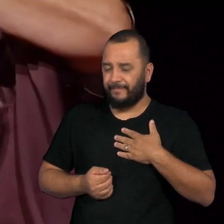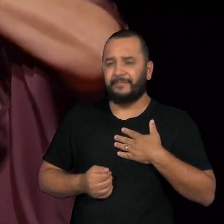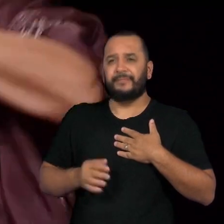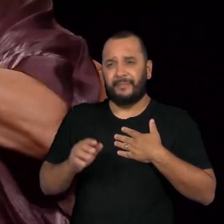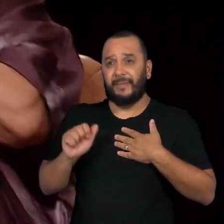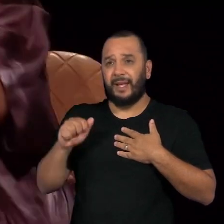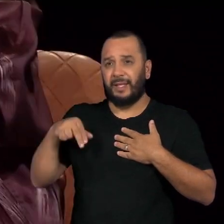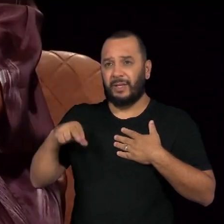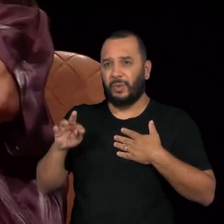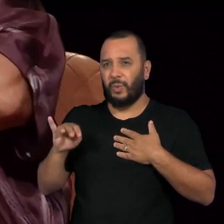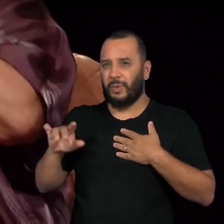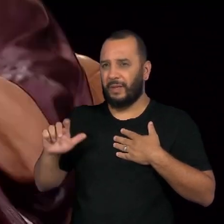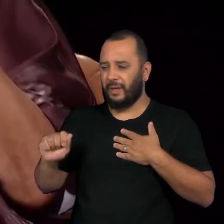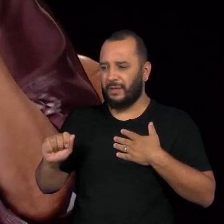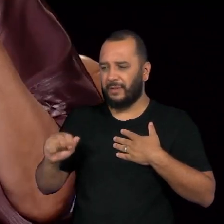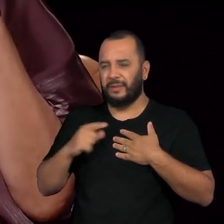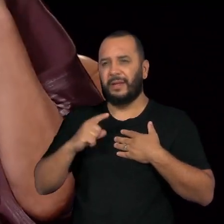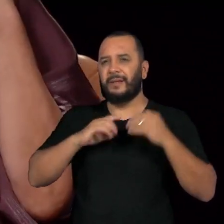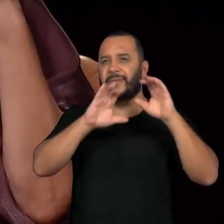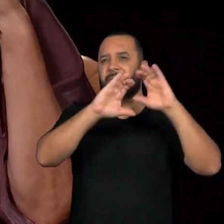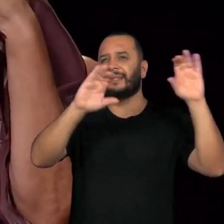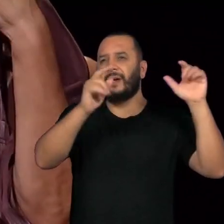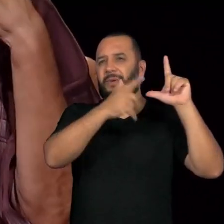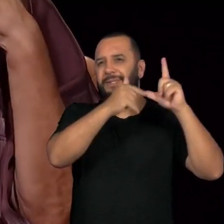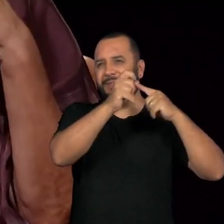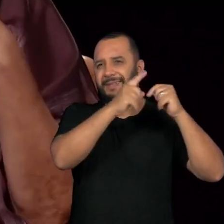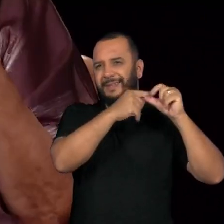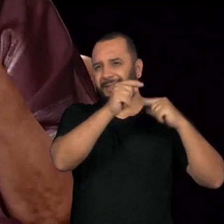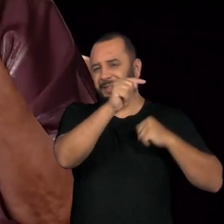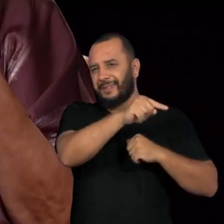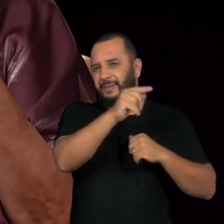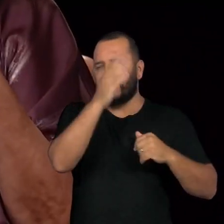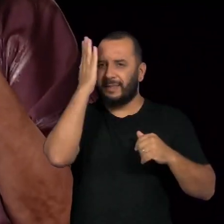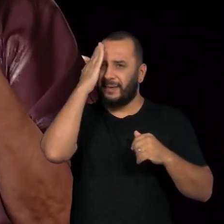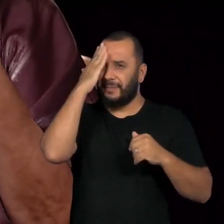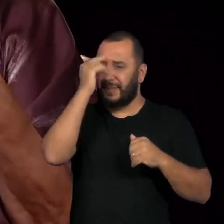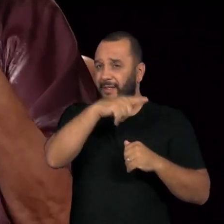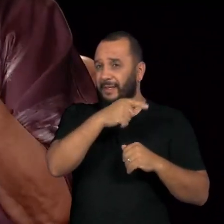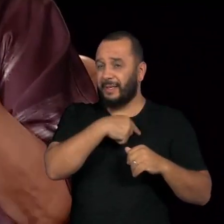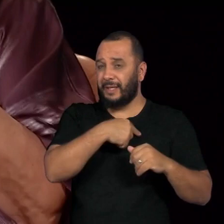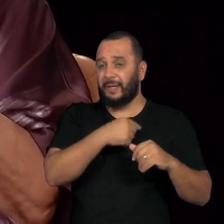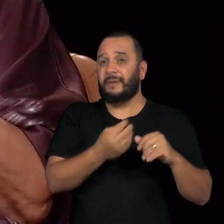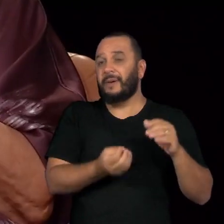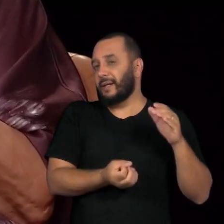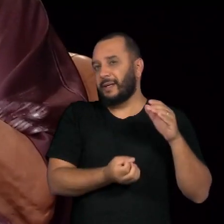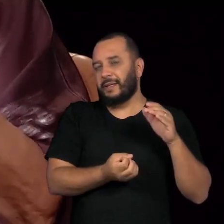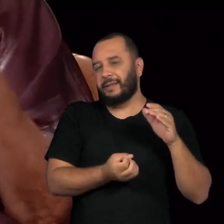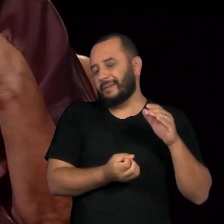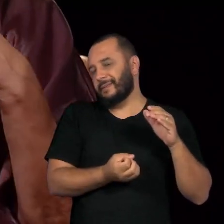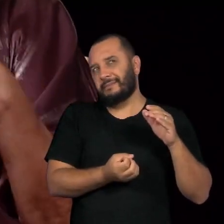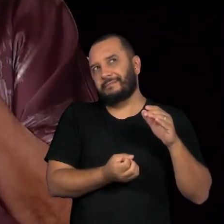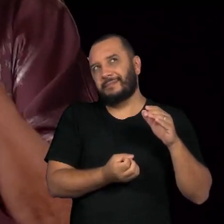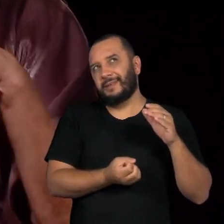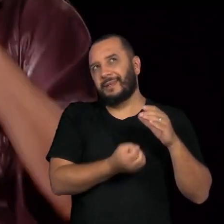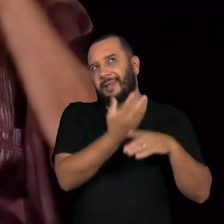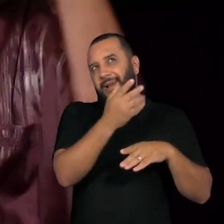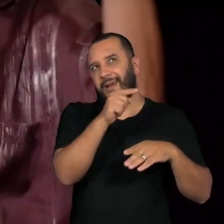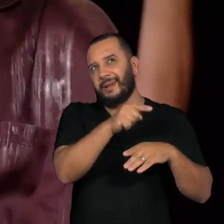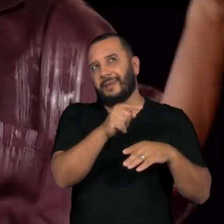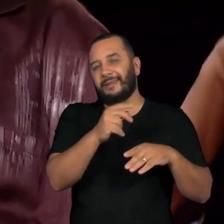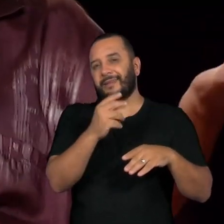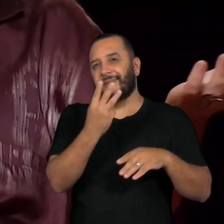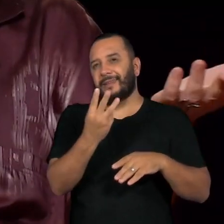Estrelas eu sabia que eu ia elaborar a partir das 3 fases da mulher, né, que